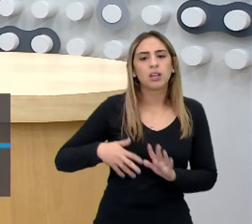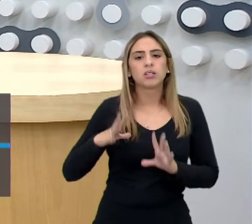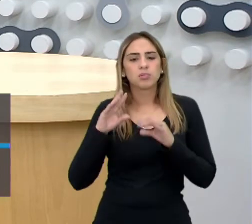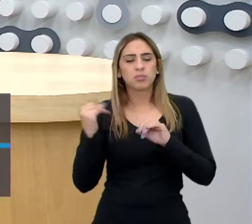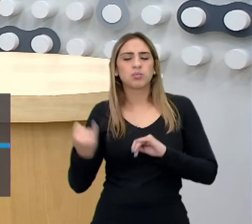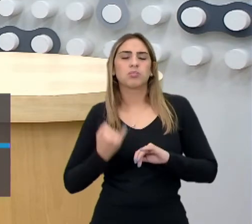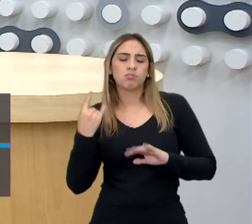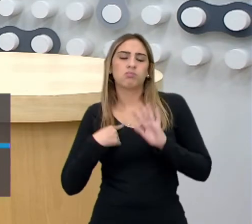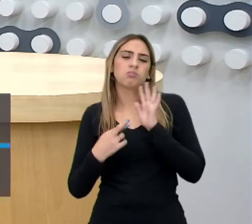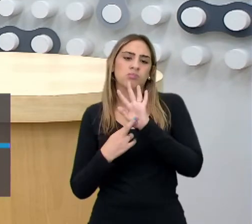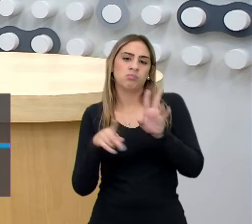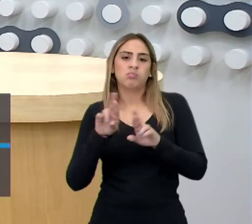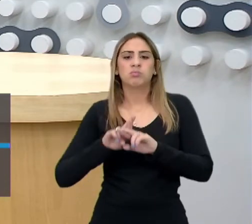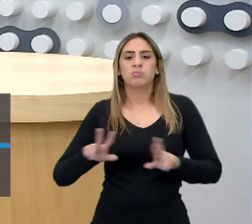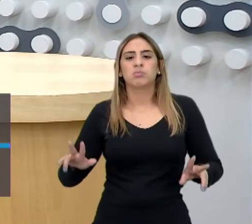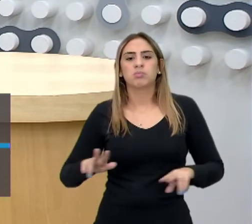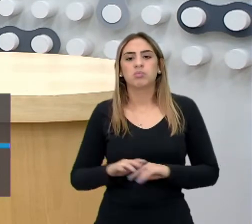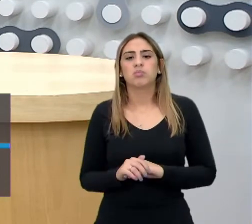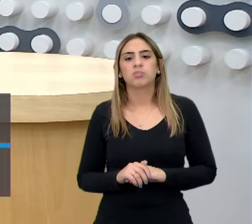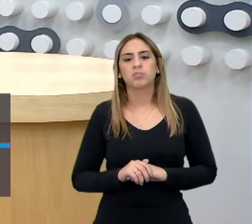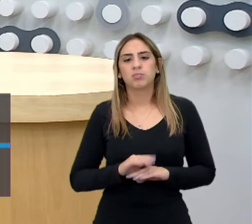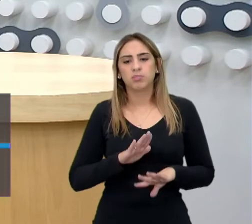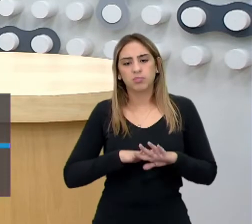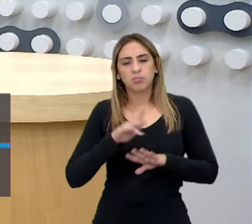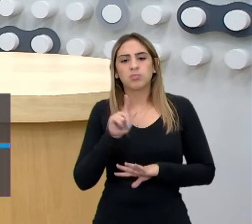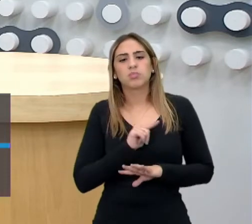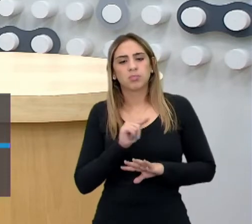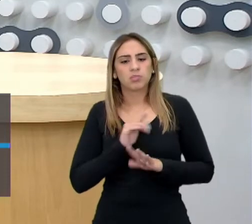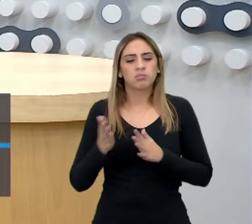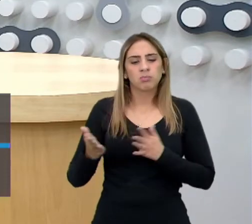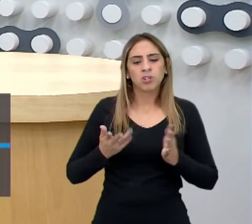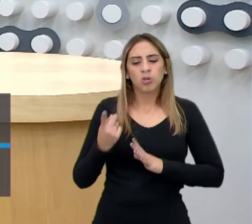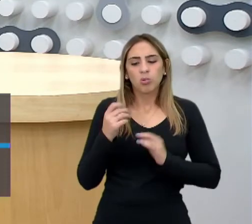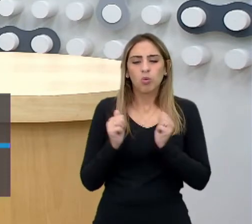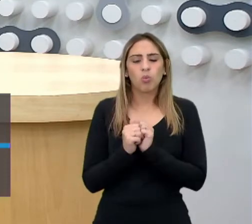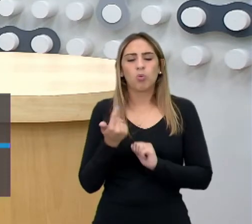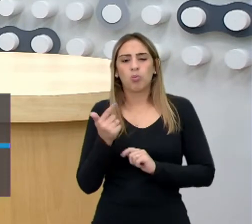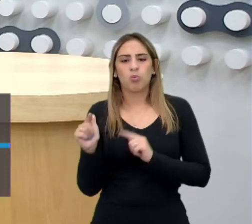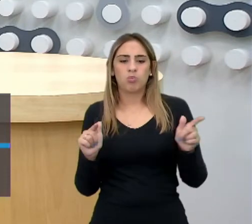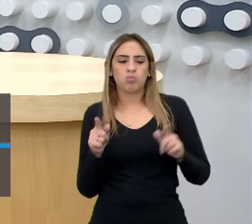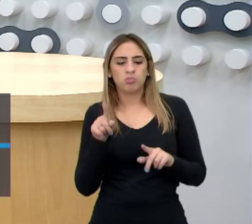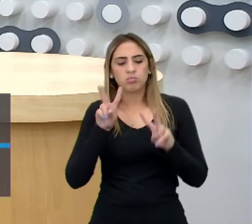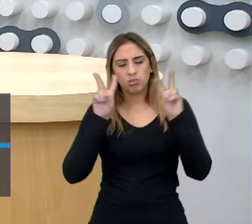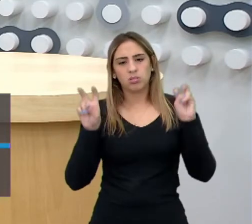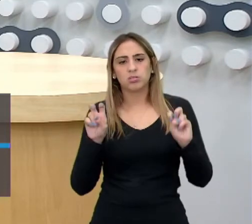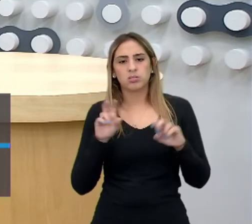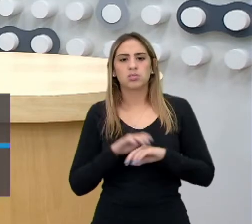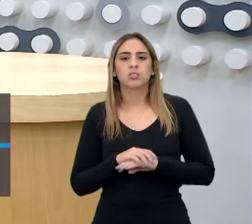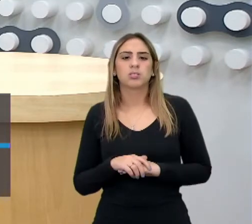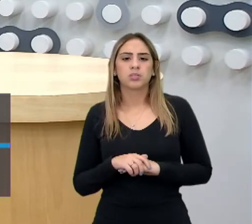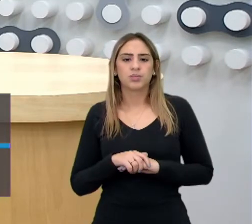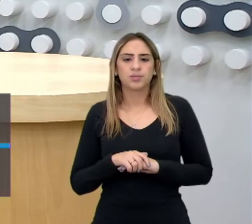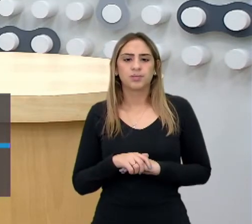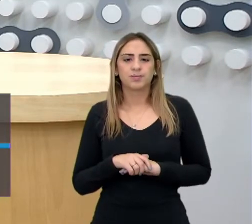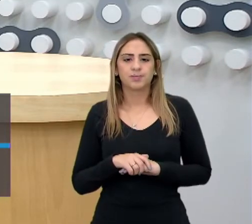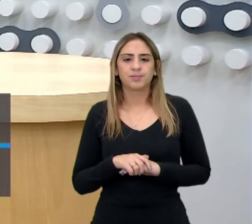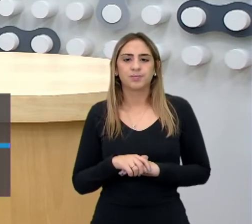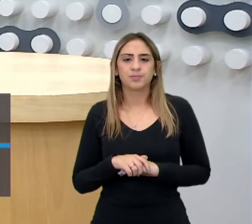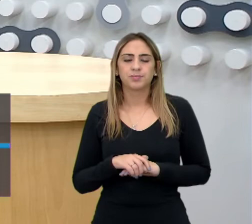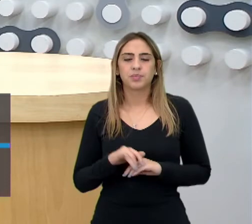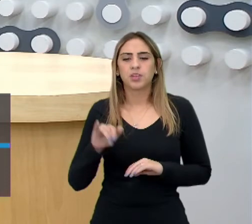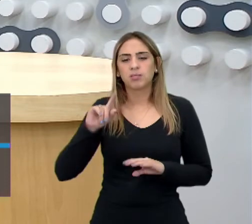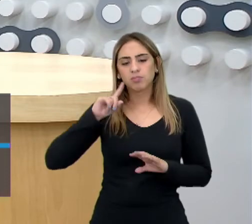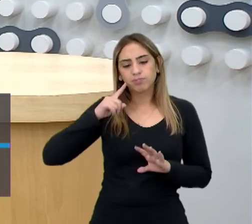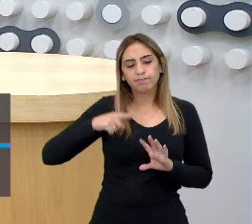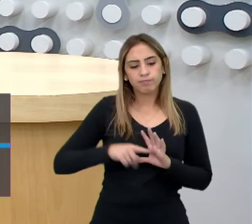importante retratar essa diferença aí, mas tem uma a ver com outra aí, principalmente nessas questões aí de intensidade